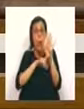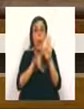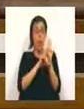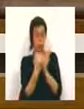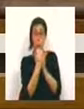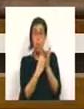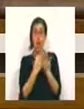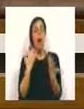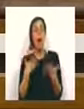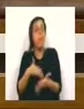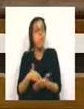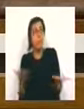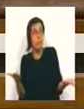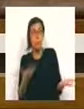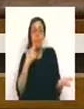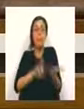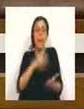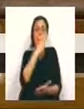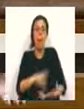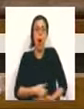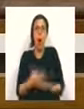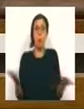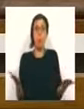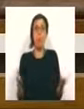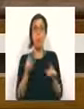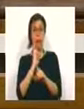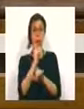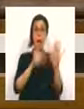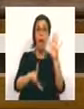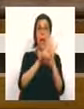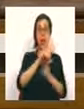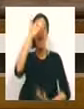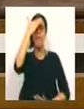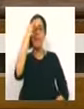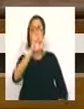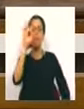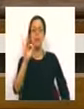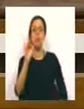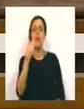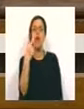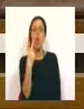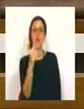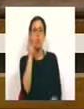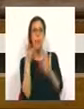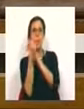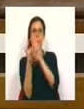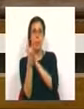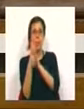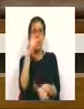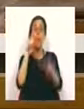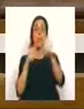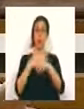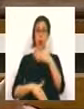tem comprometido a sua aplicabilidade, a aplicabilidade dessa lei que prevê uma cota de 2% de trabalhadores com